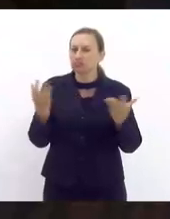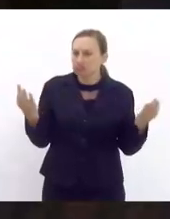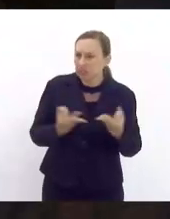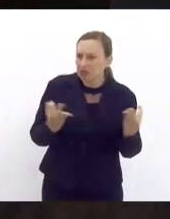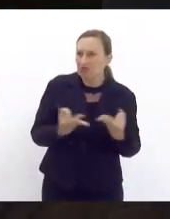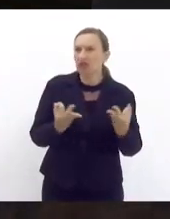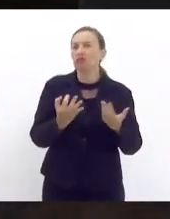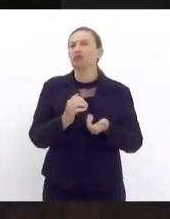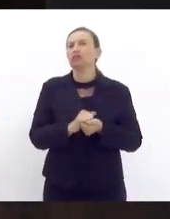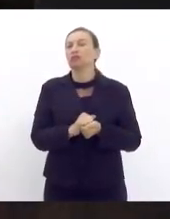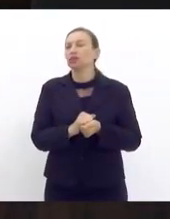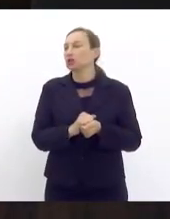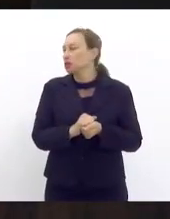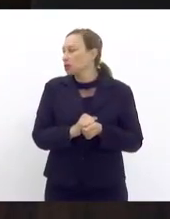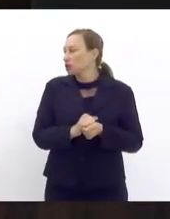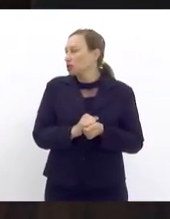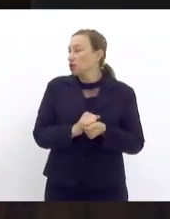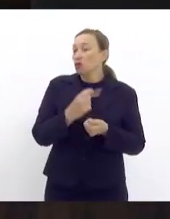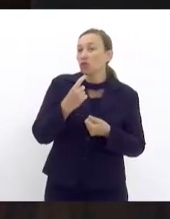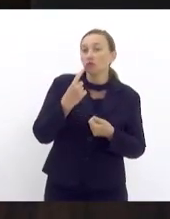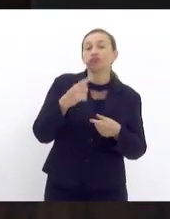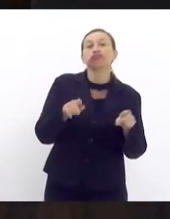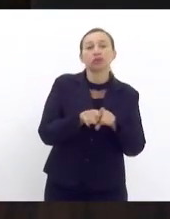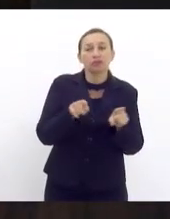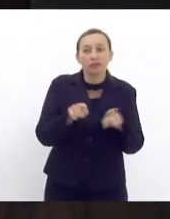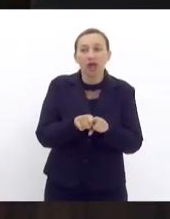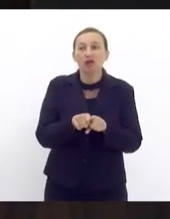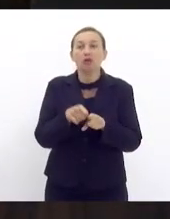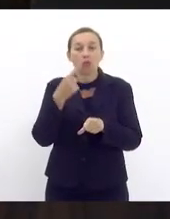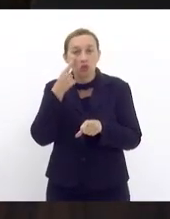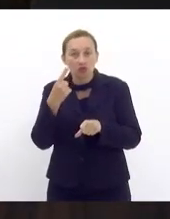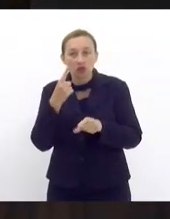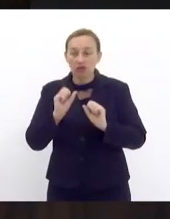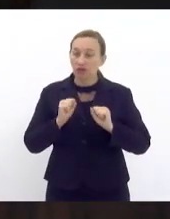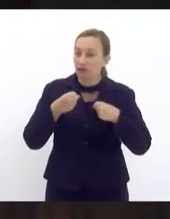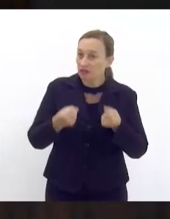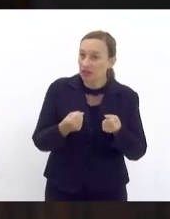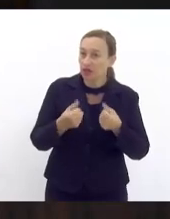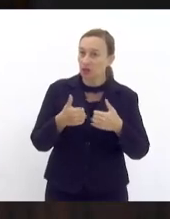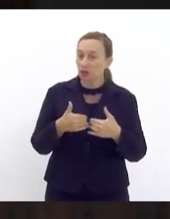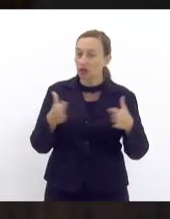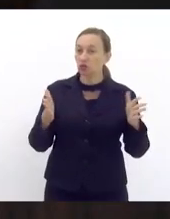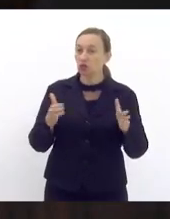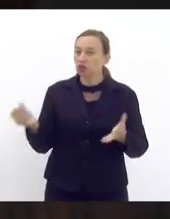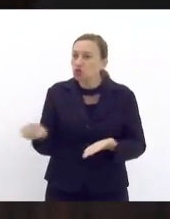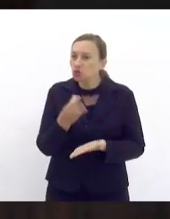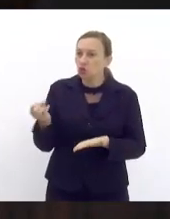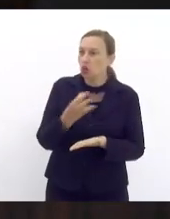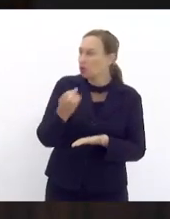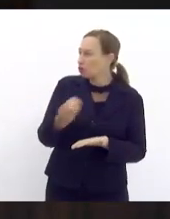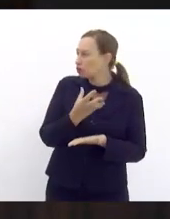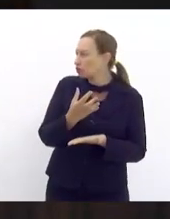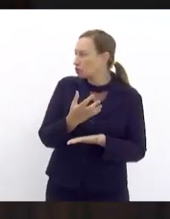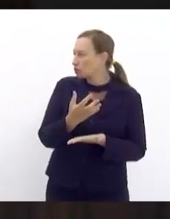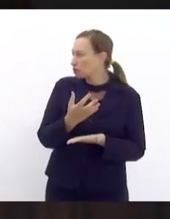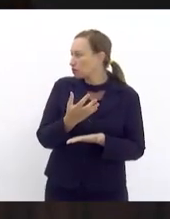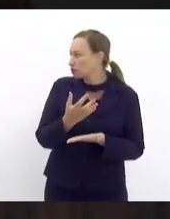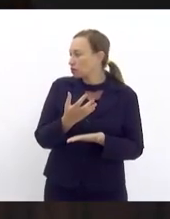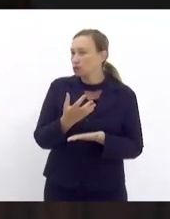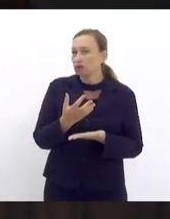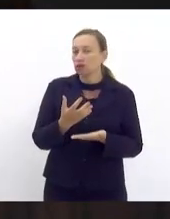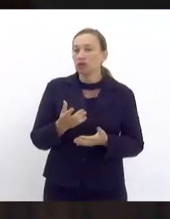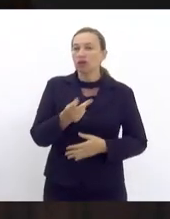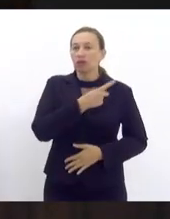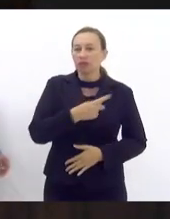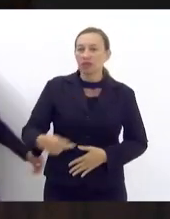havendo número legal e sobre a proteção de Deus iniciamos os nossos trabalhos está aberta a sessão a presidência